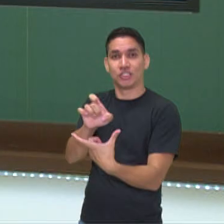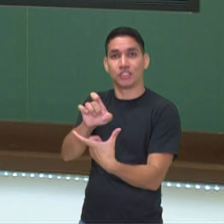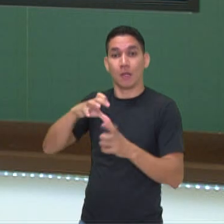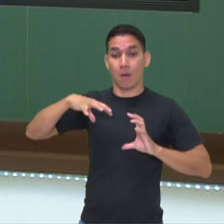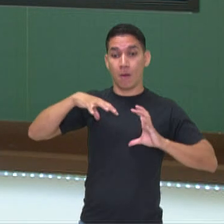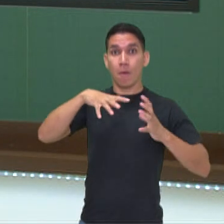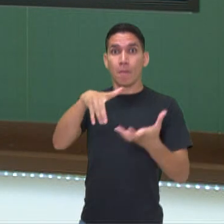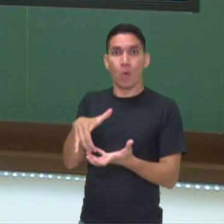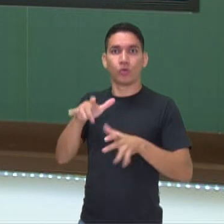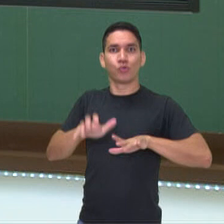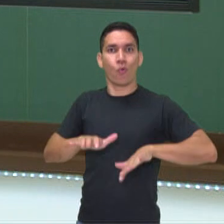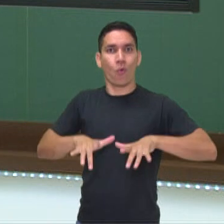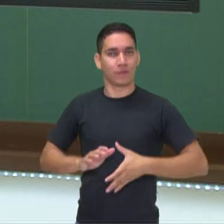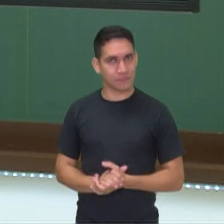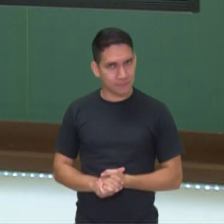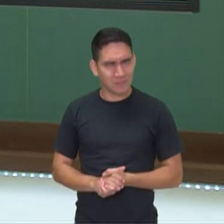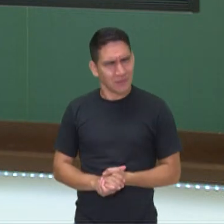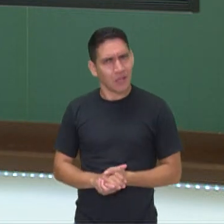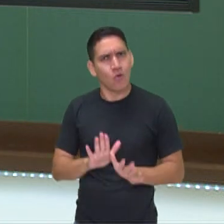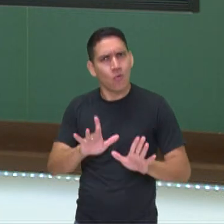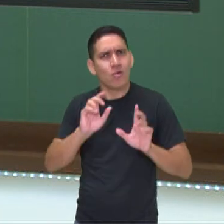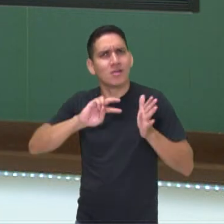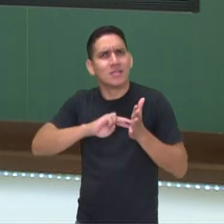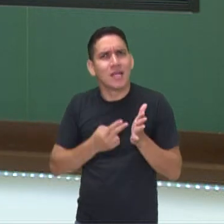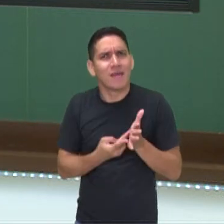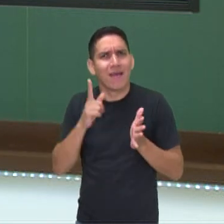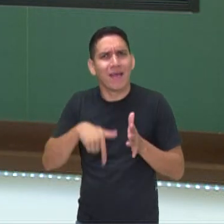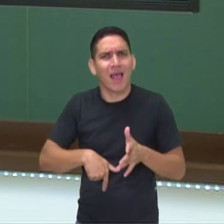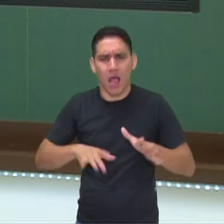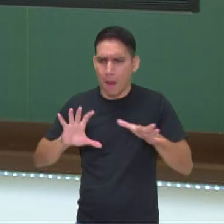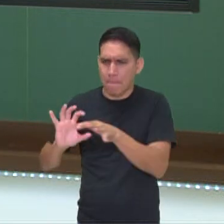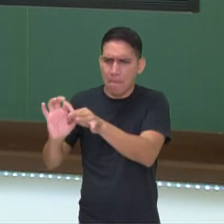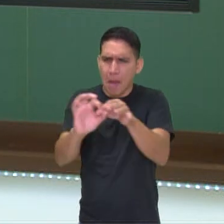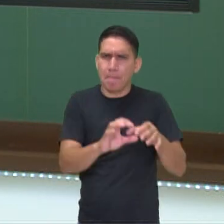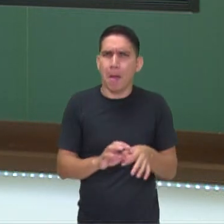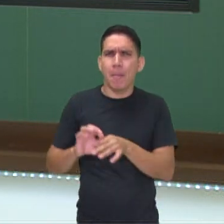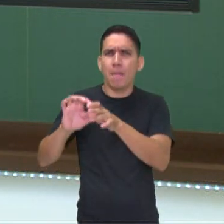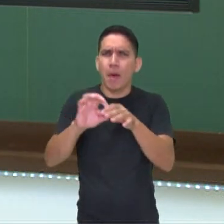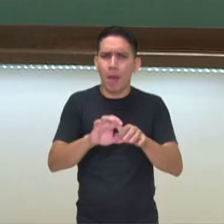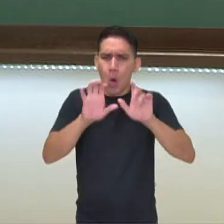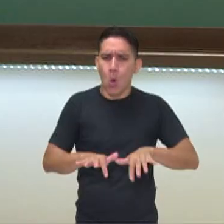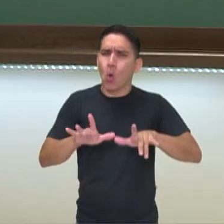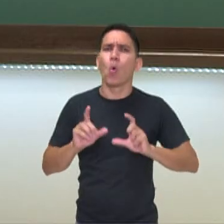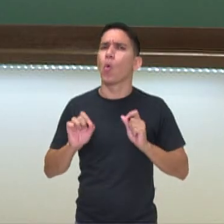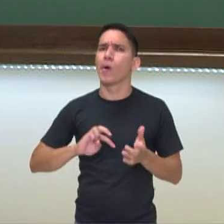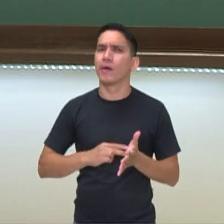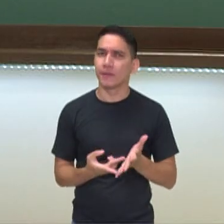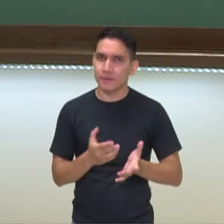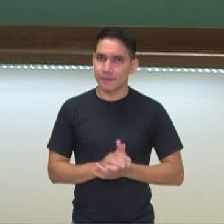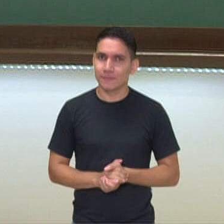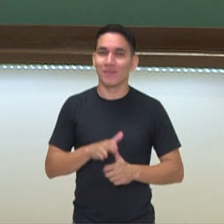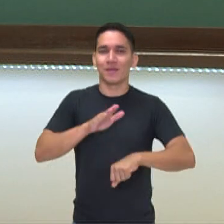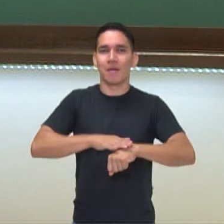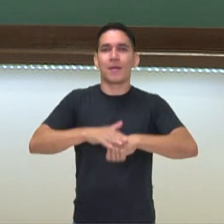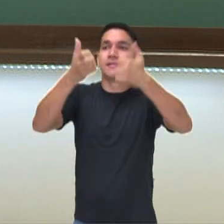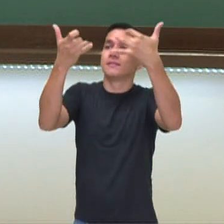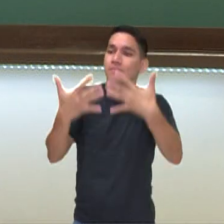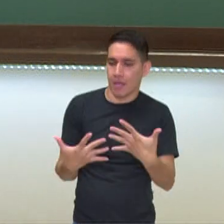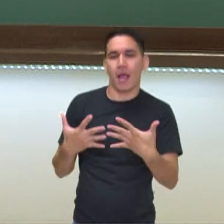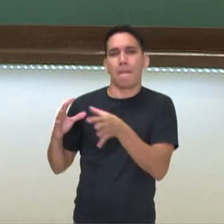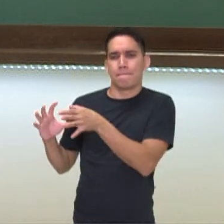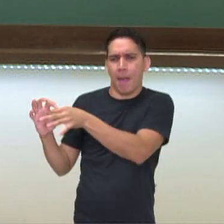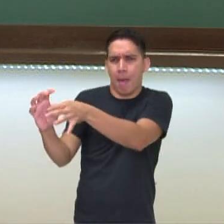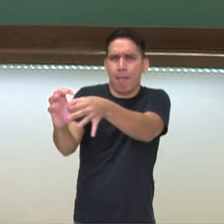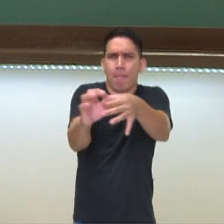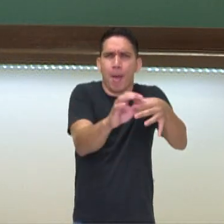computadores. Mas, afinal de contas, o que é essa rede mundial de computadores? Quando falamos nessa rede mundial